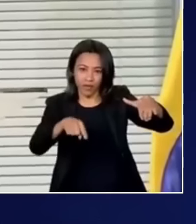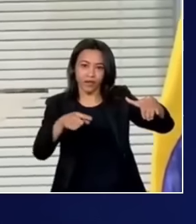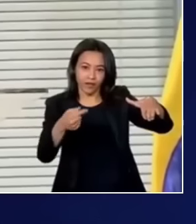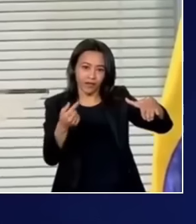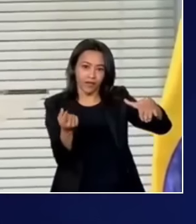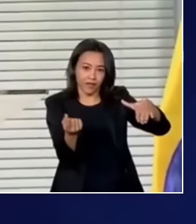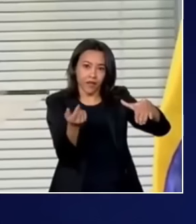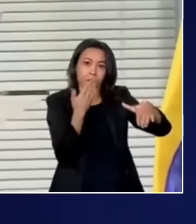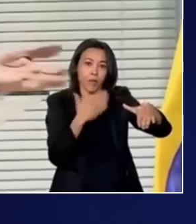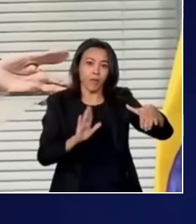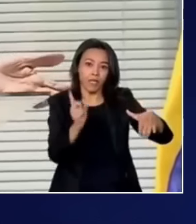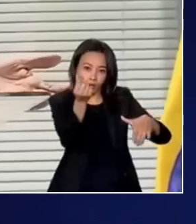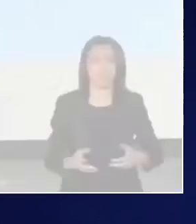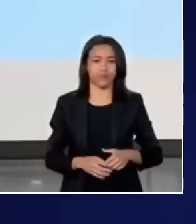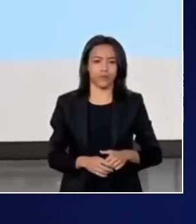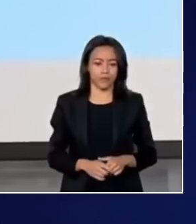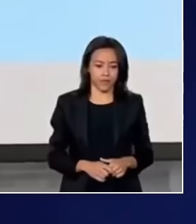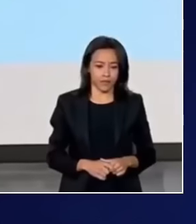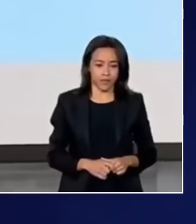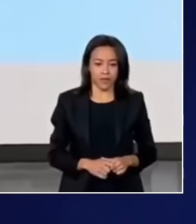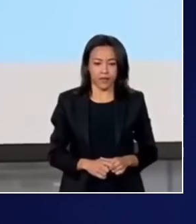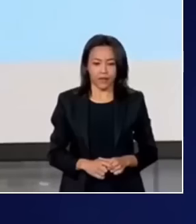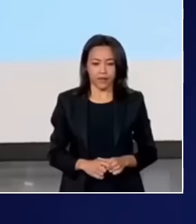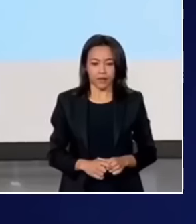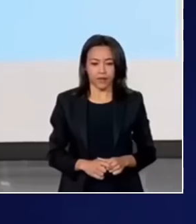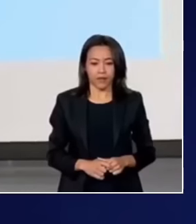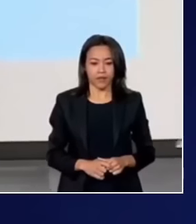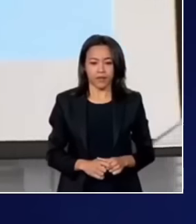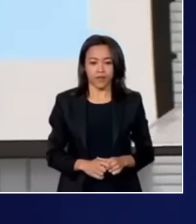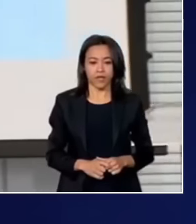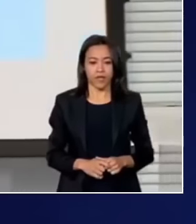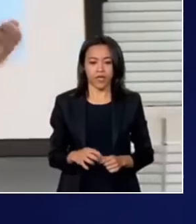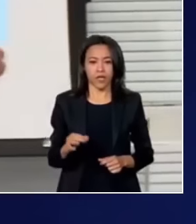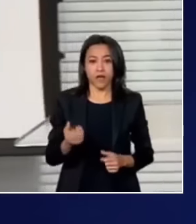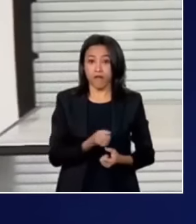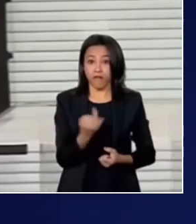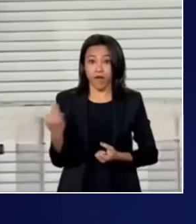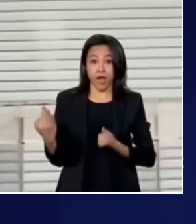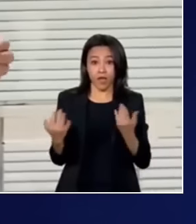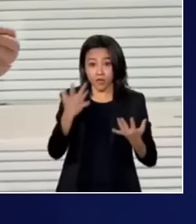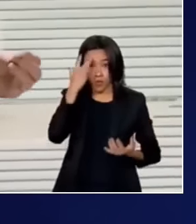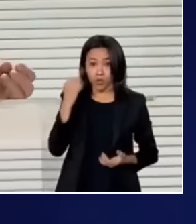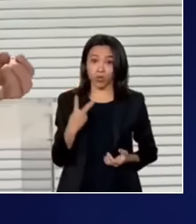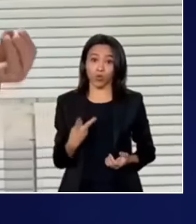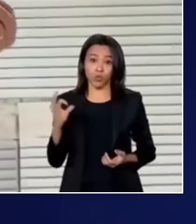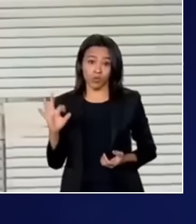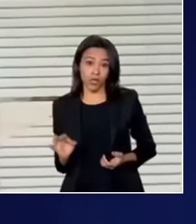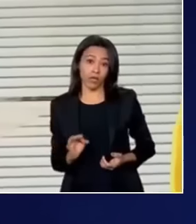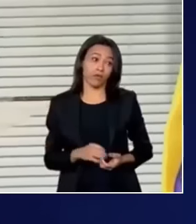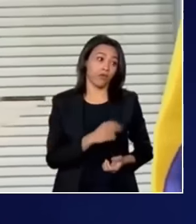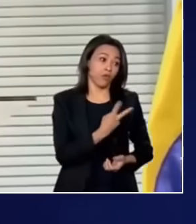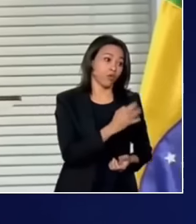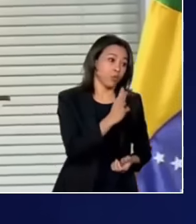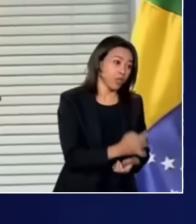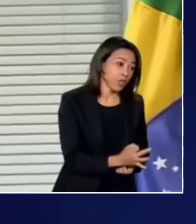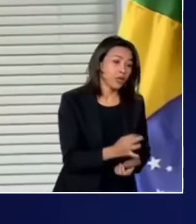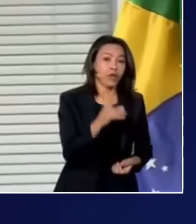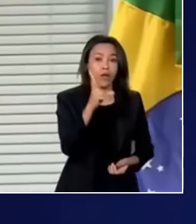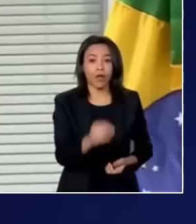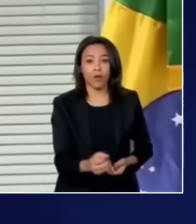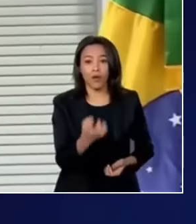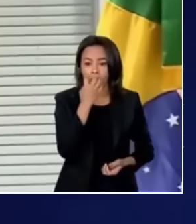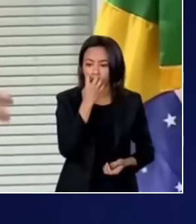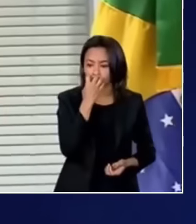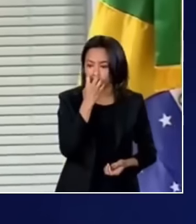pro povo você não tem dono um monte de gente com 2% um monte de gente com 3% monte de gente é que nem cachorro